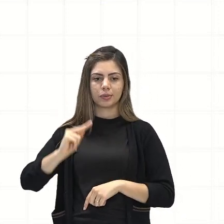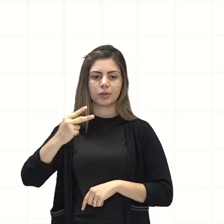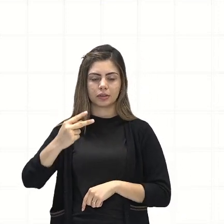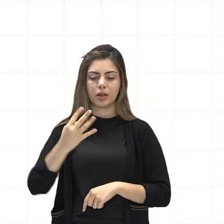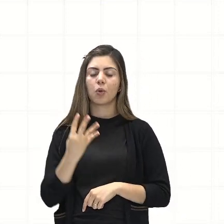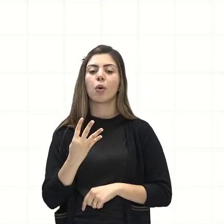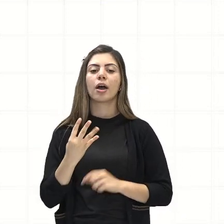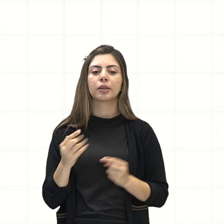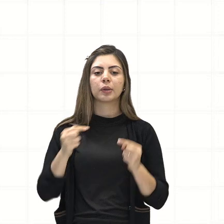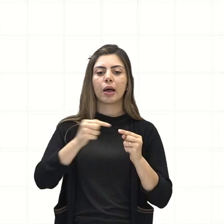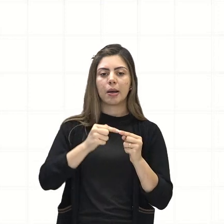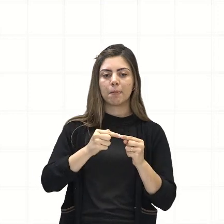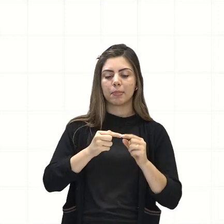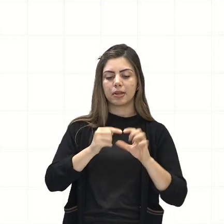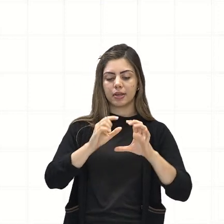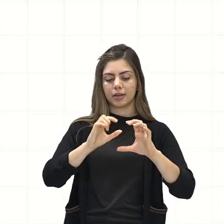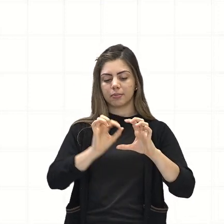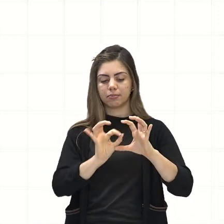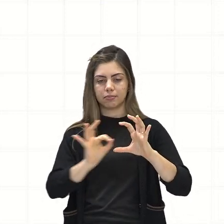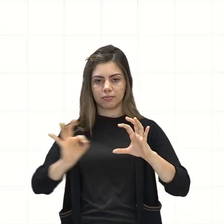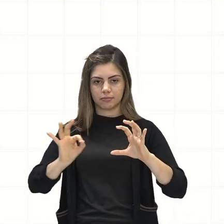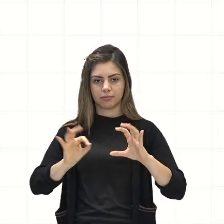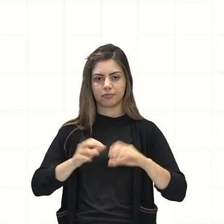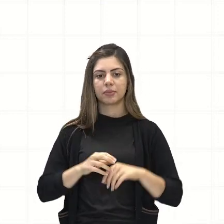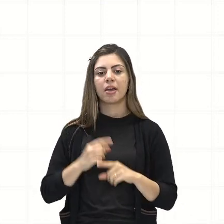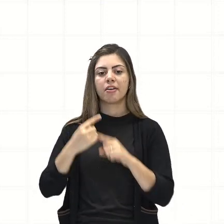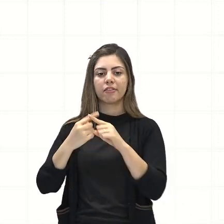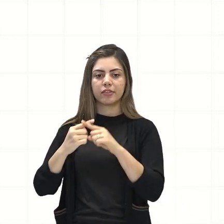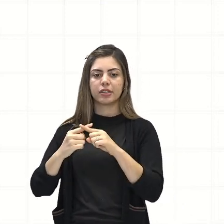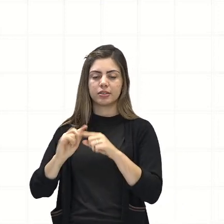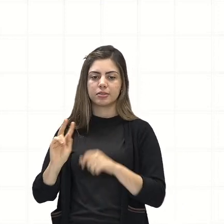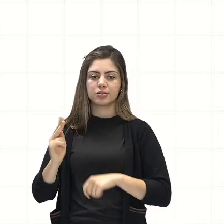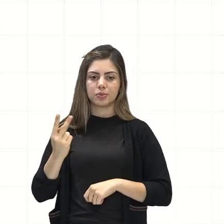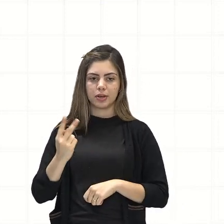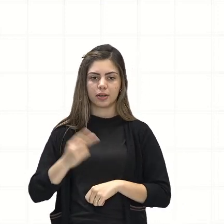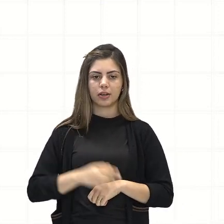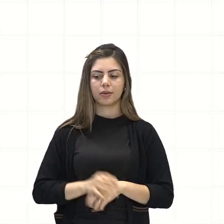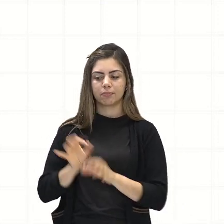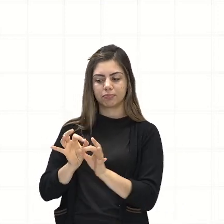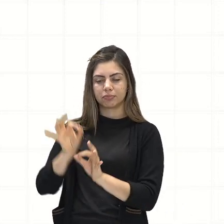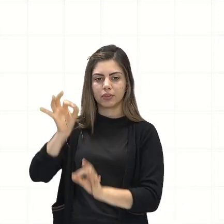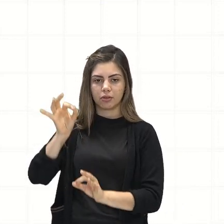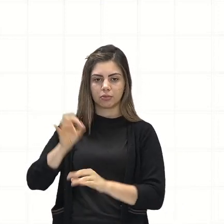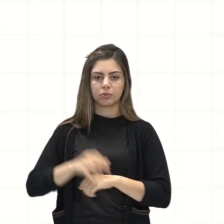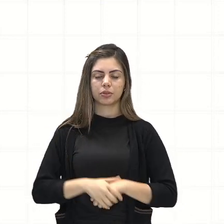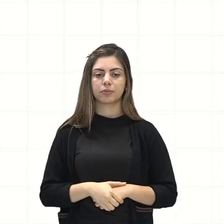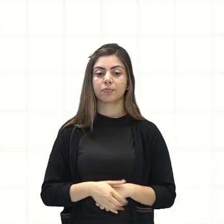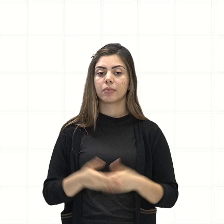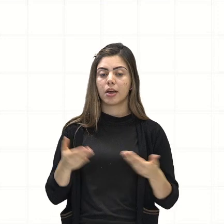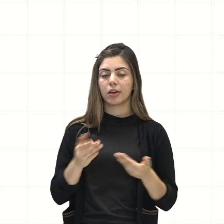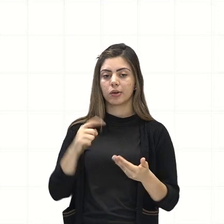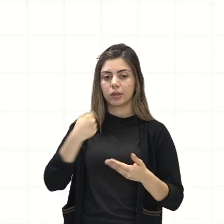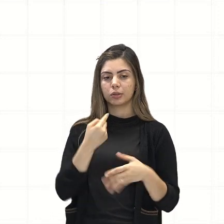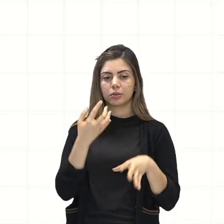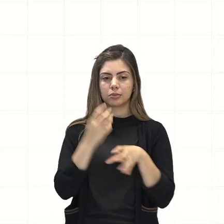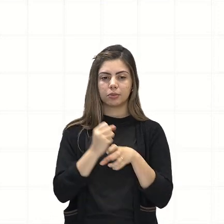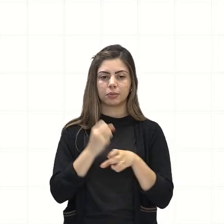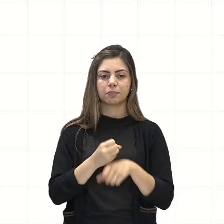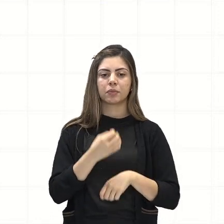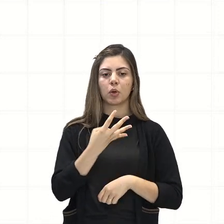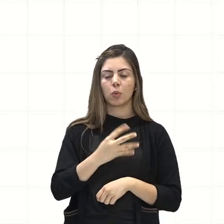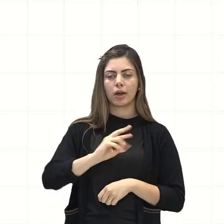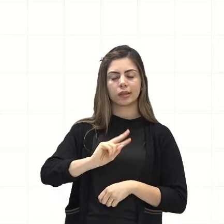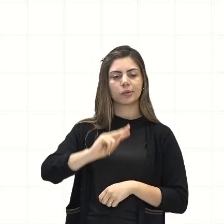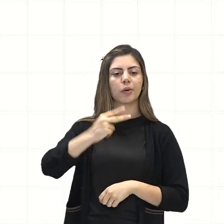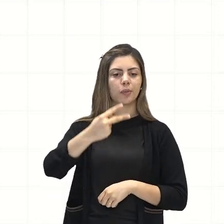ó, vezes a altura. Agora é conta, né? Então vamos logo pela potência. 4 ao quadrado,